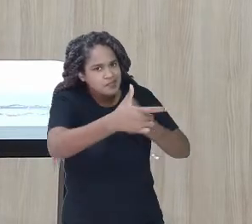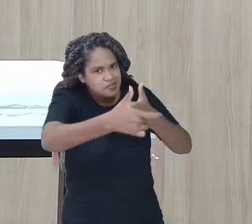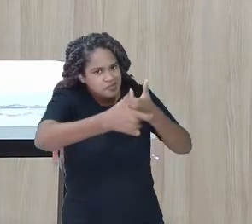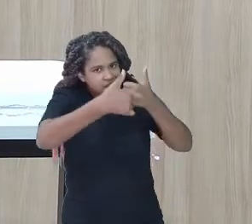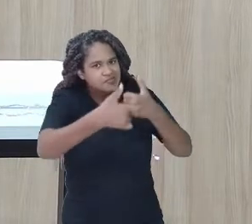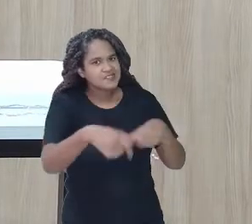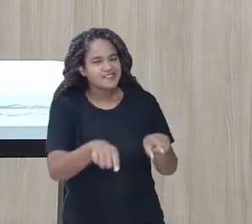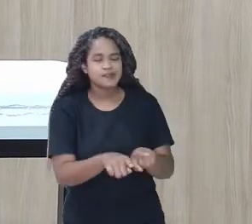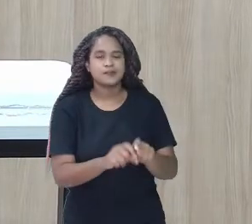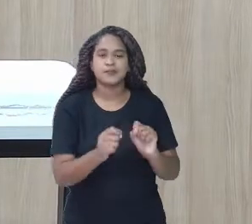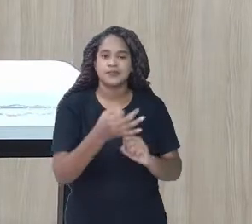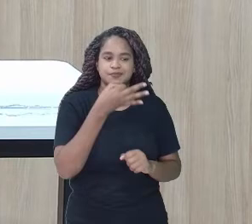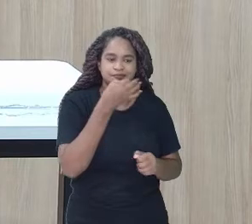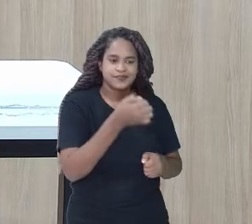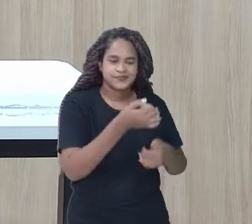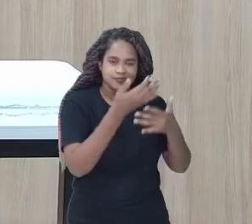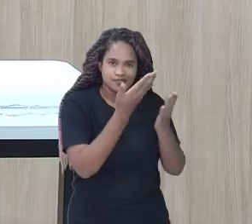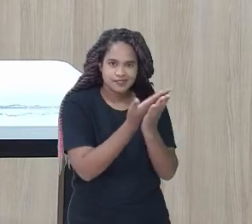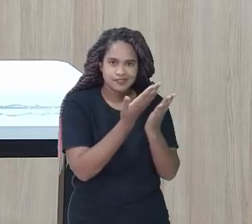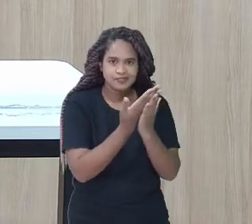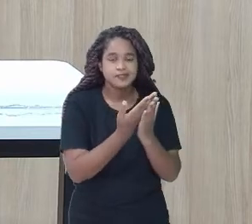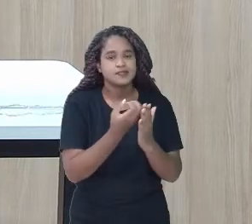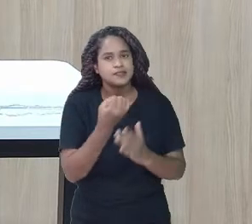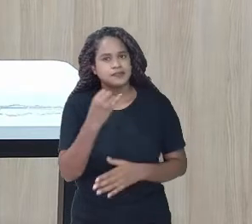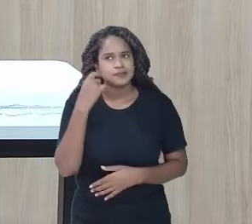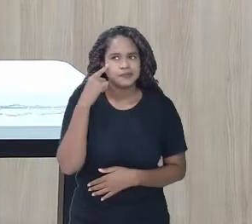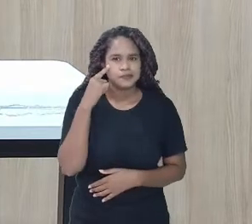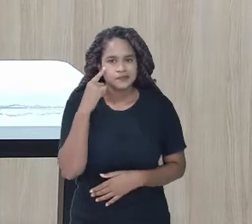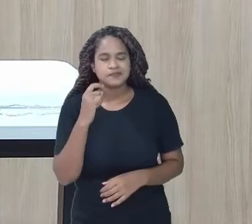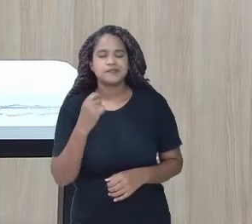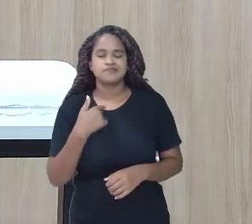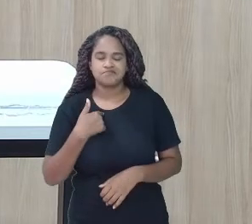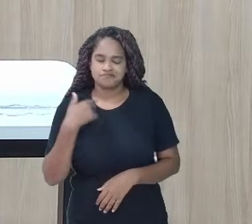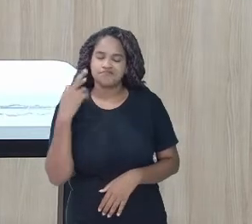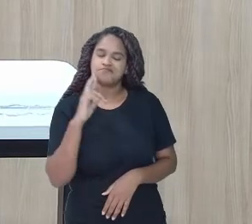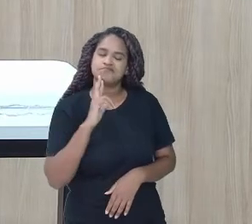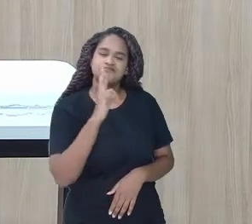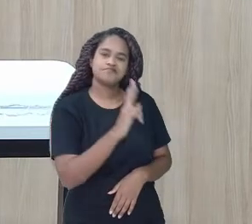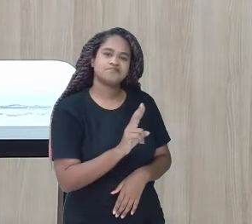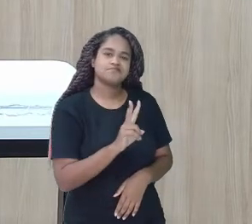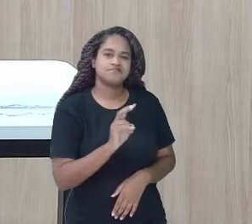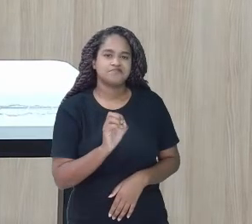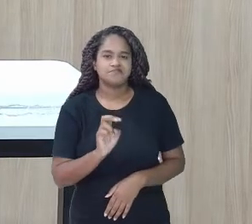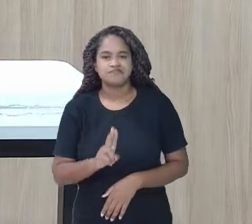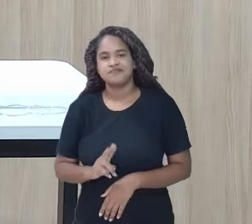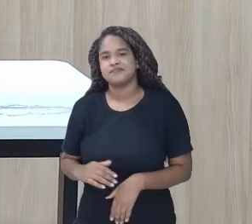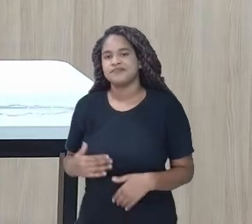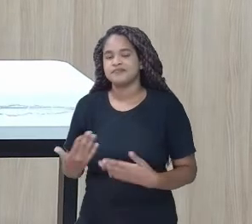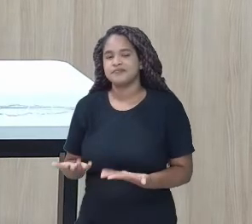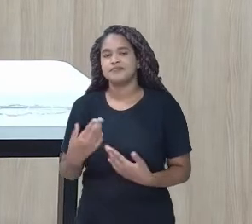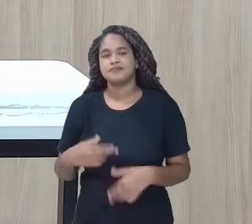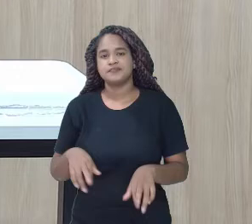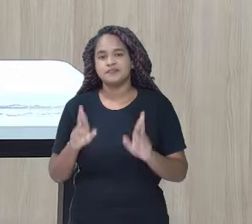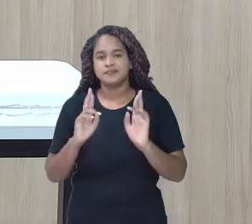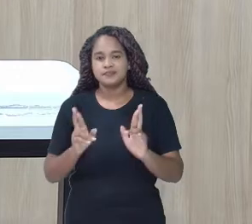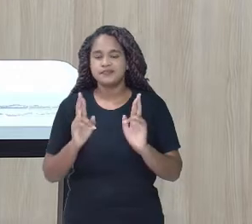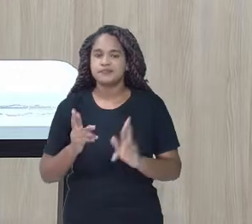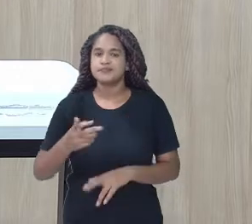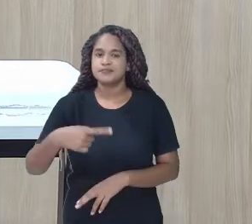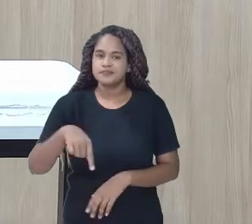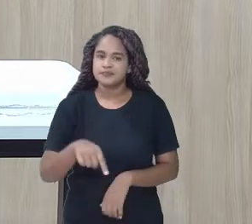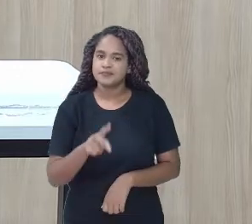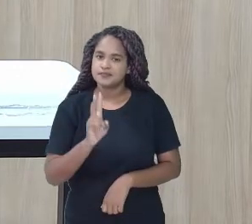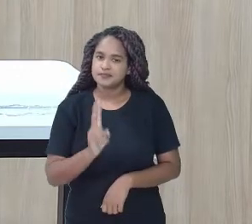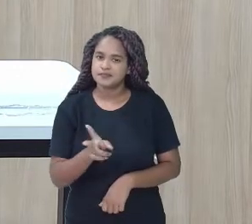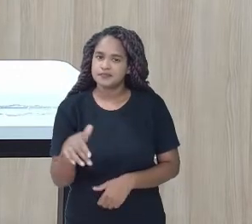dúvida, pode colocar que eu estarei lá para responder a vocês, tá certo? Então, eu conto sempre com a presença de vocês, porque a nossa